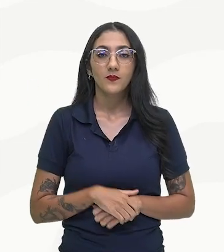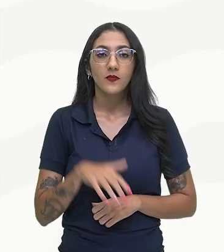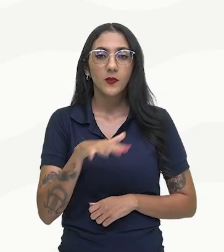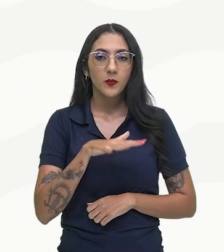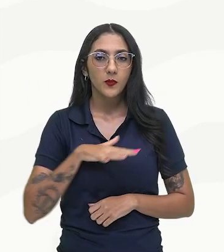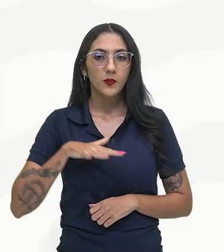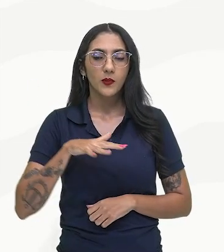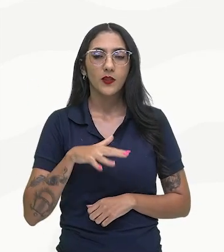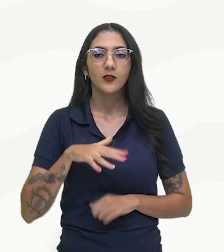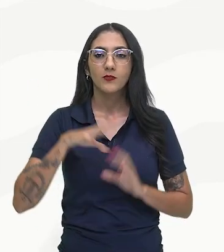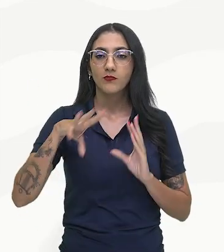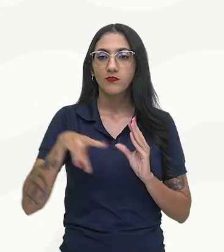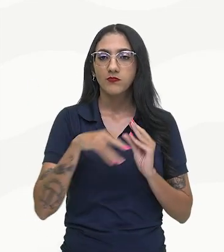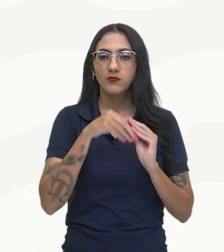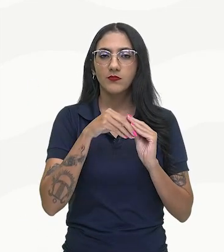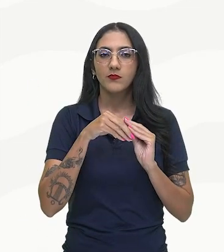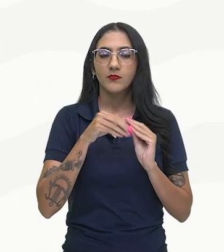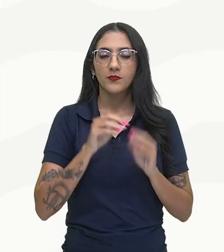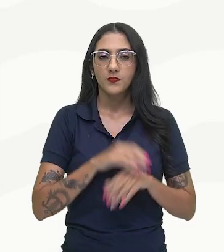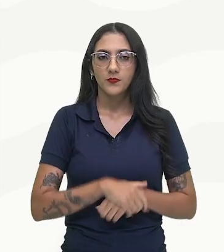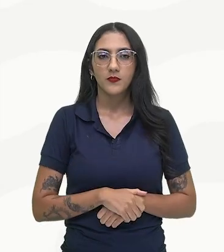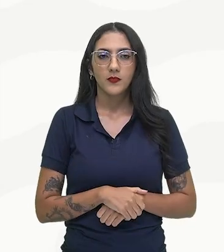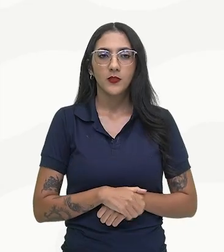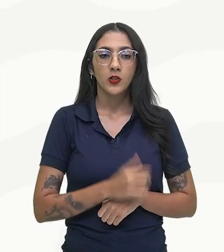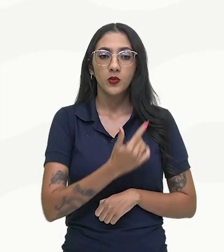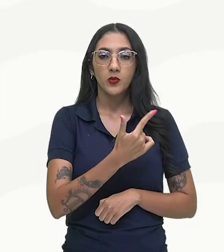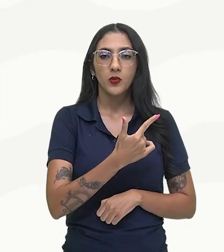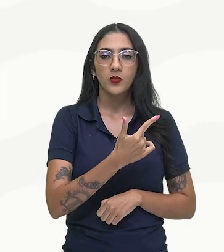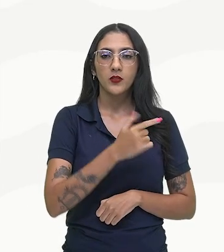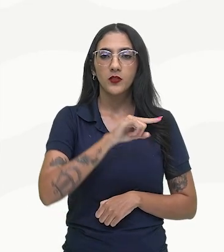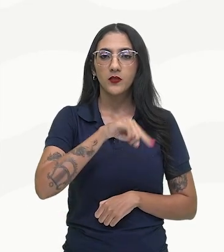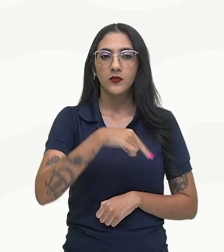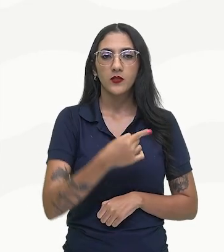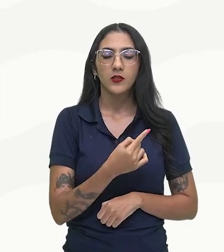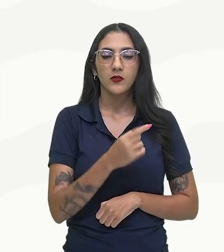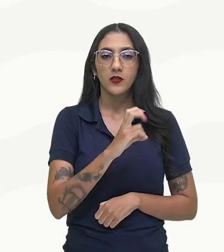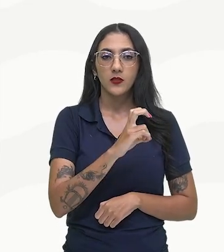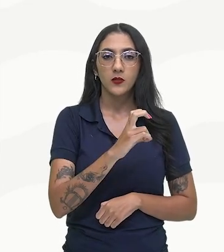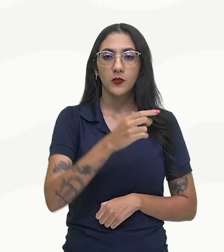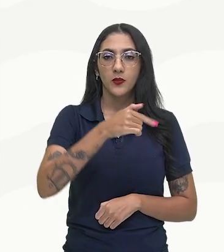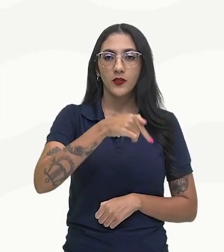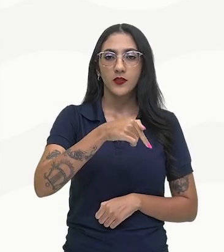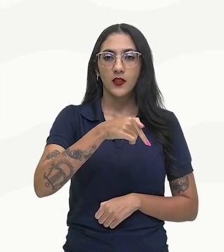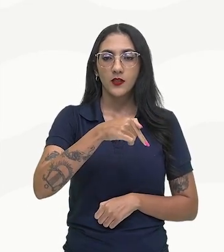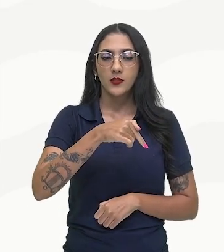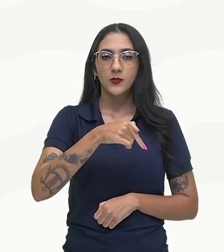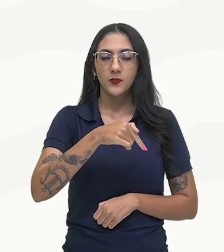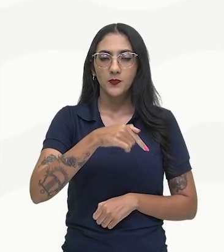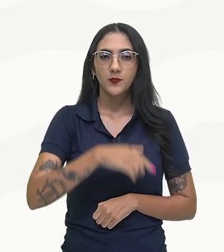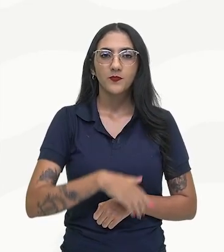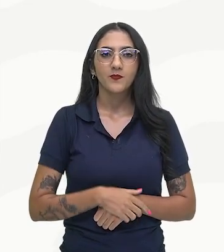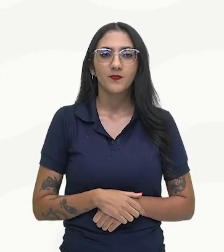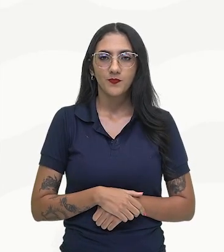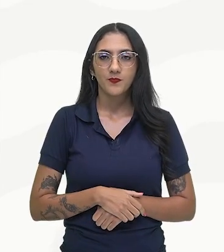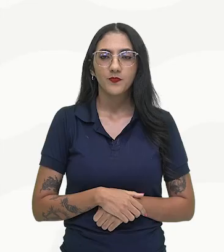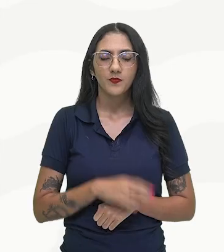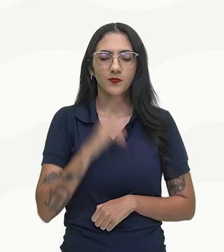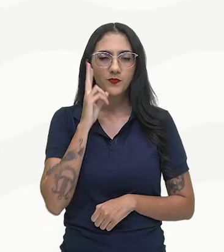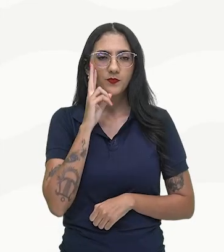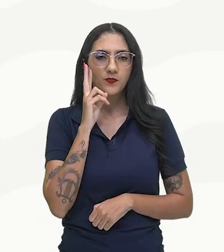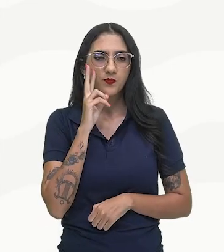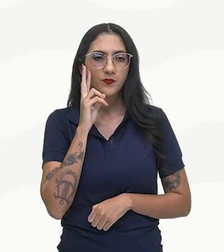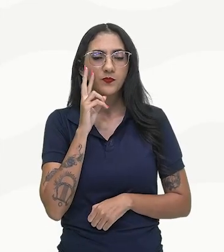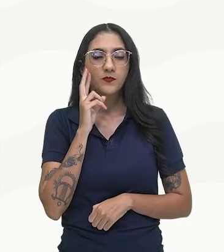os comprimentos aumentados após um ano. Em janeiro de 2025, a gente